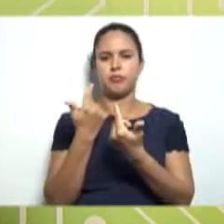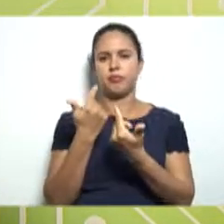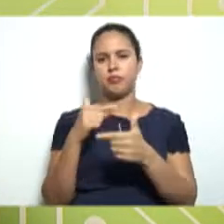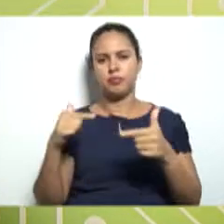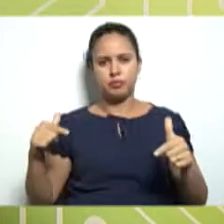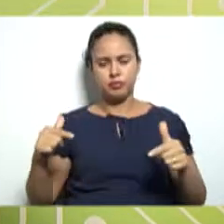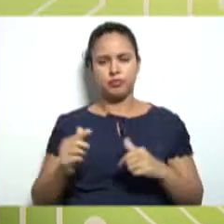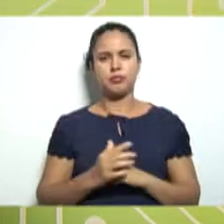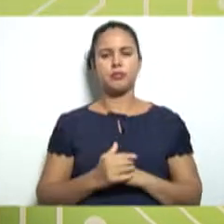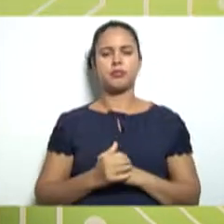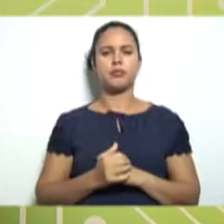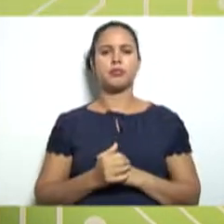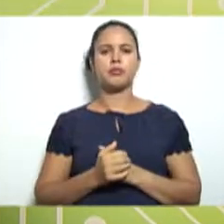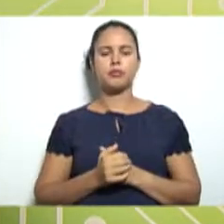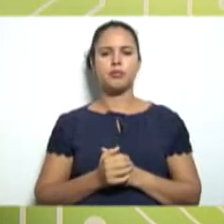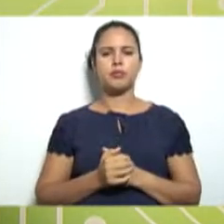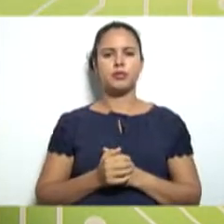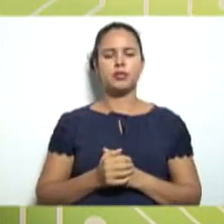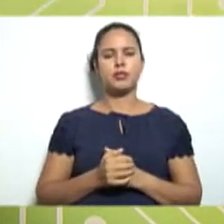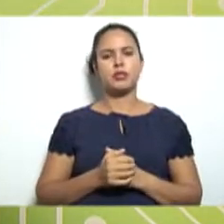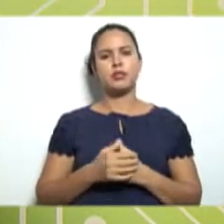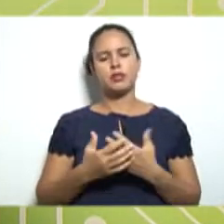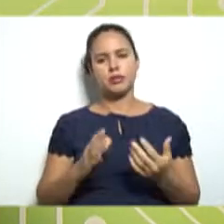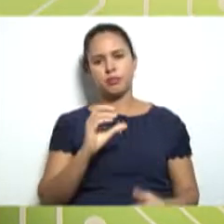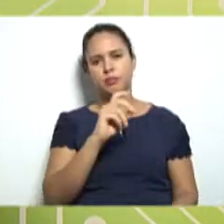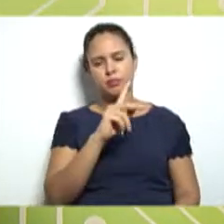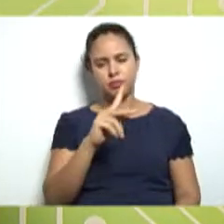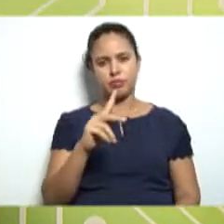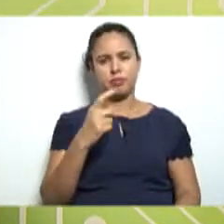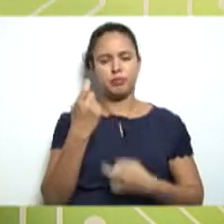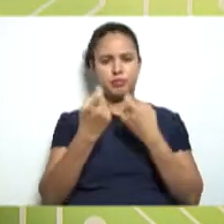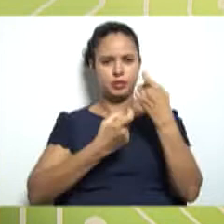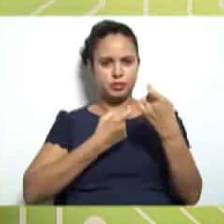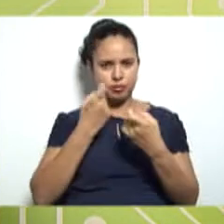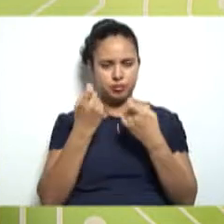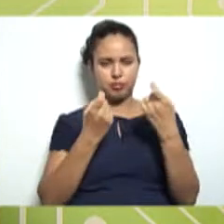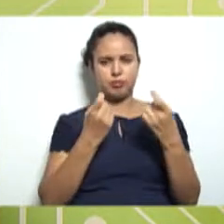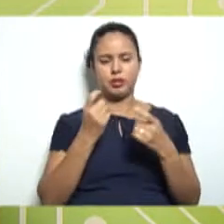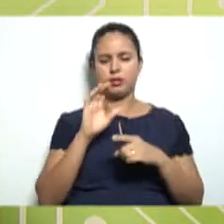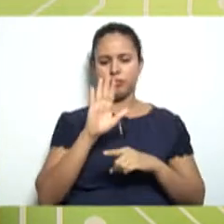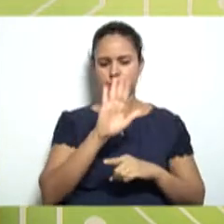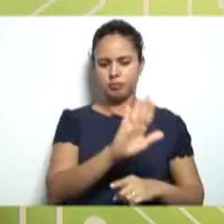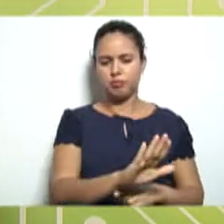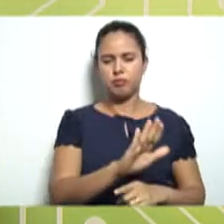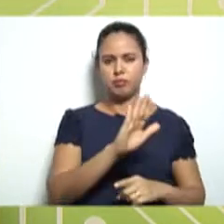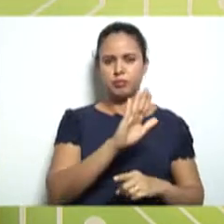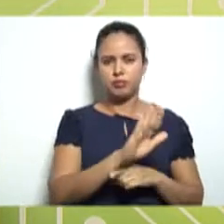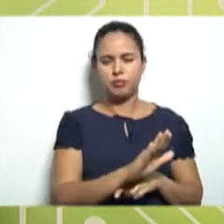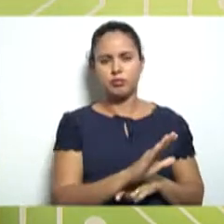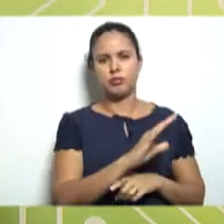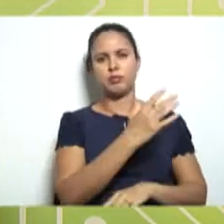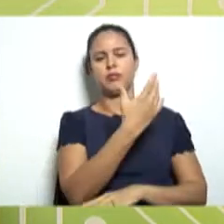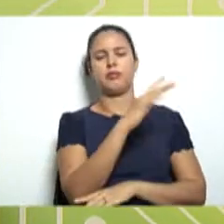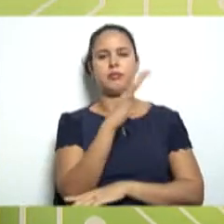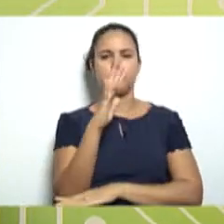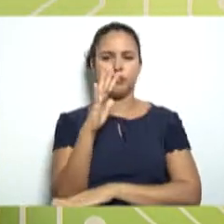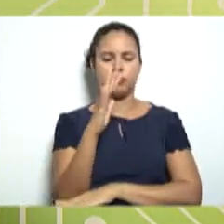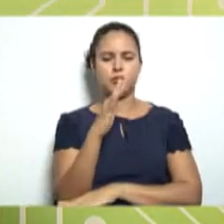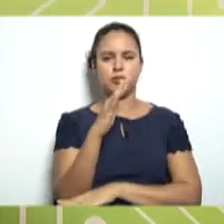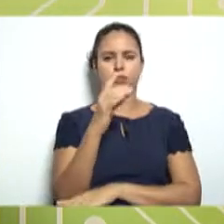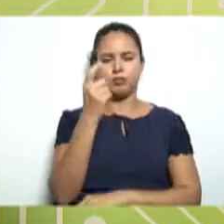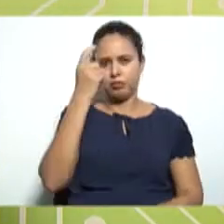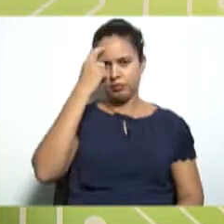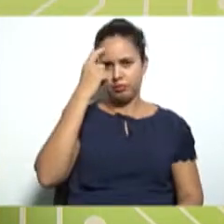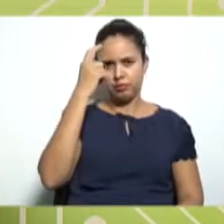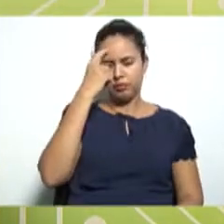pouquinho diferente em manter a qualidade do meio ambiente de onde está sendo feita essa mineração. Pensando também na